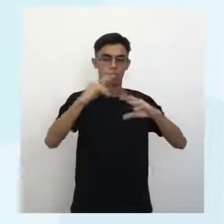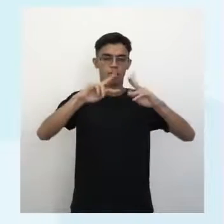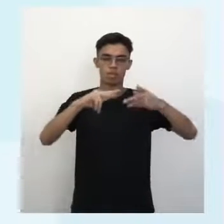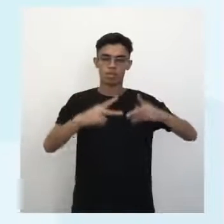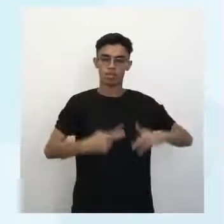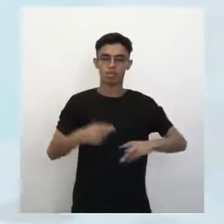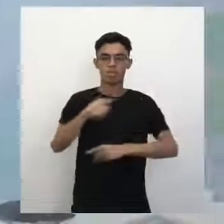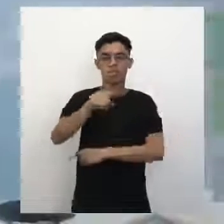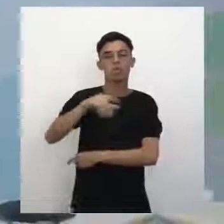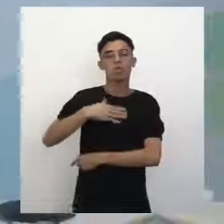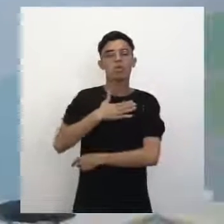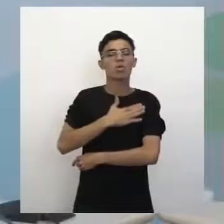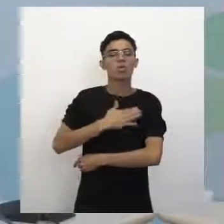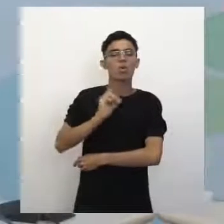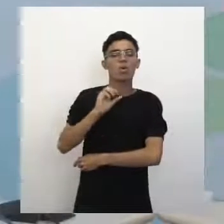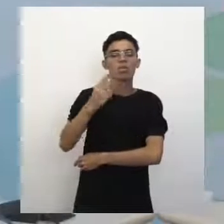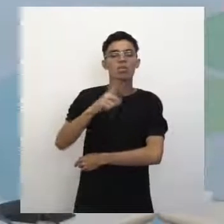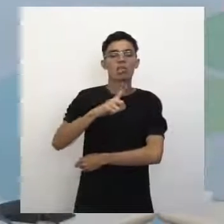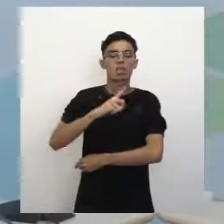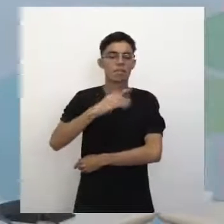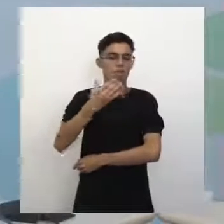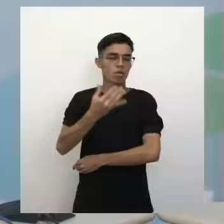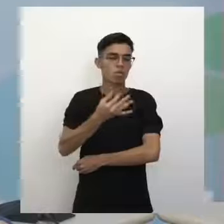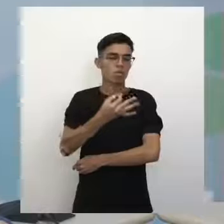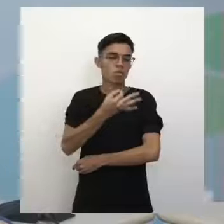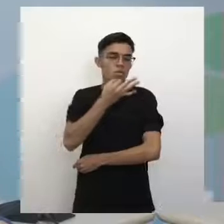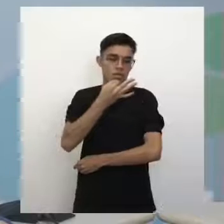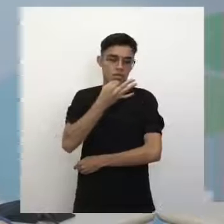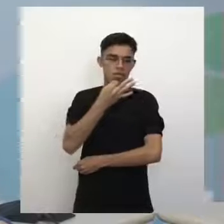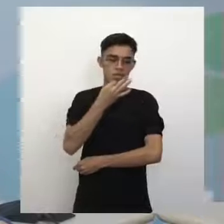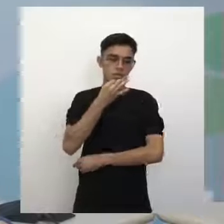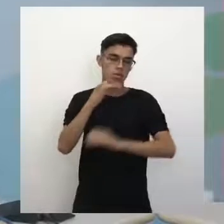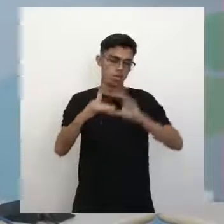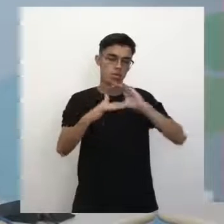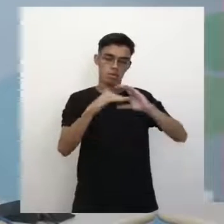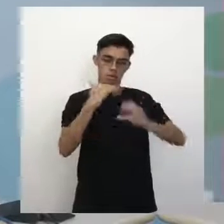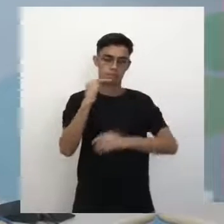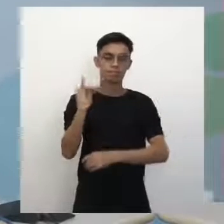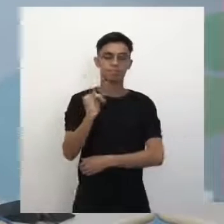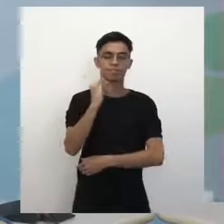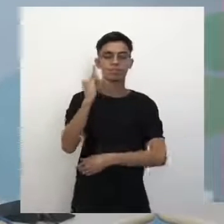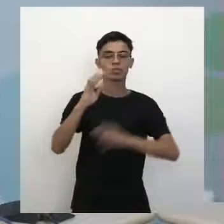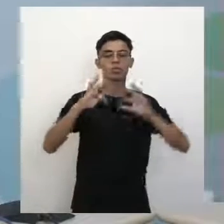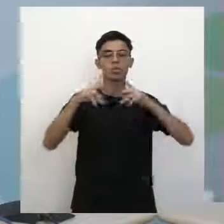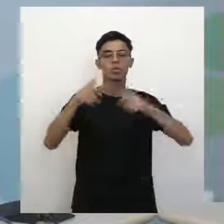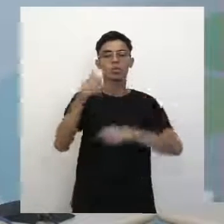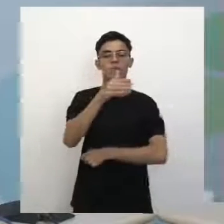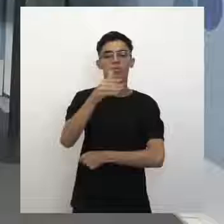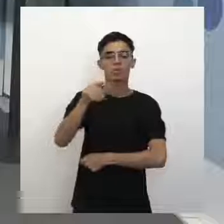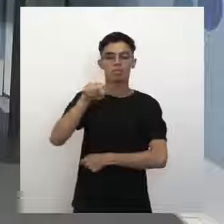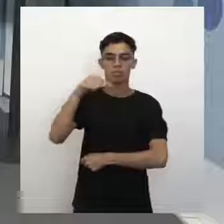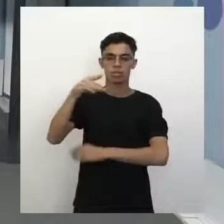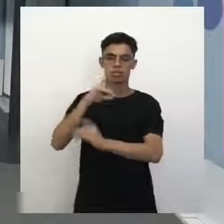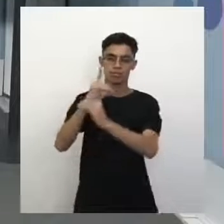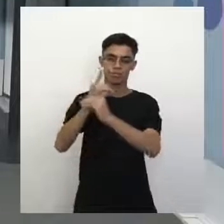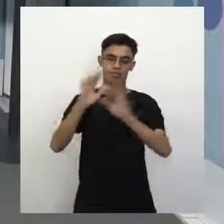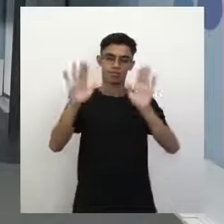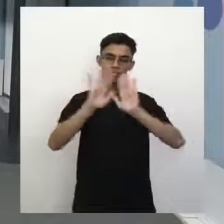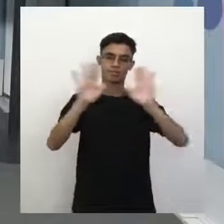que se você gostou, se você tem alguma opinião da aula formada, coloca aí, é importante a participação de vocês e até a próxima.